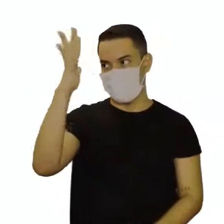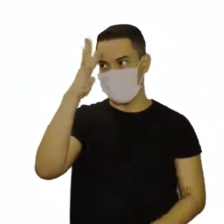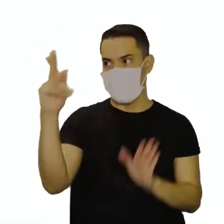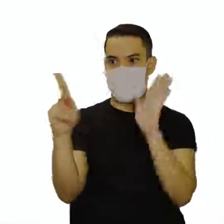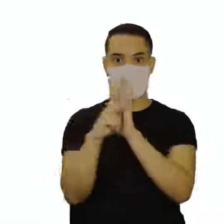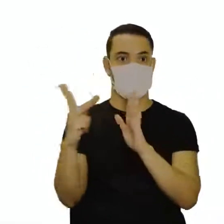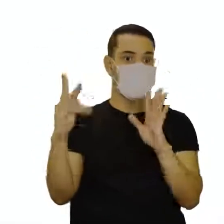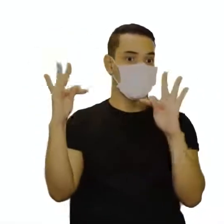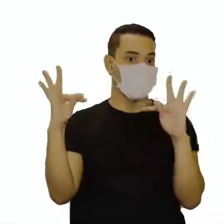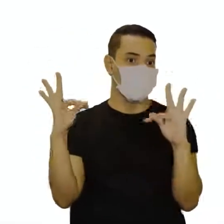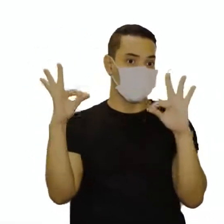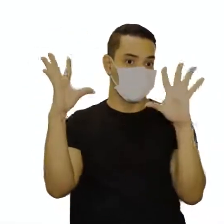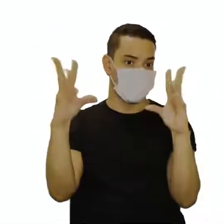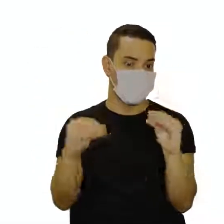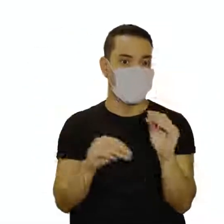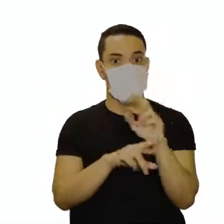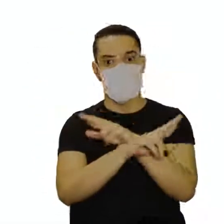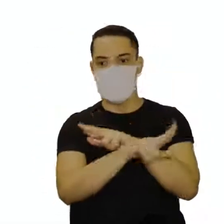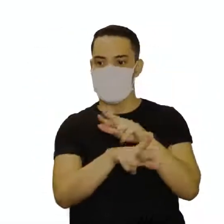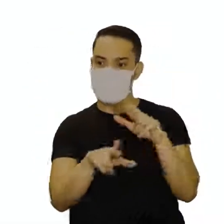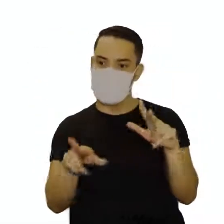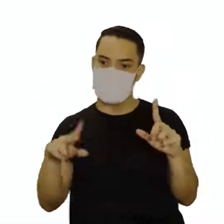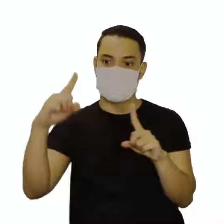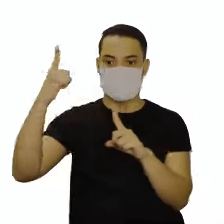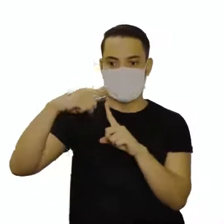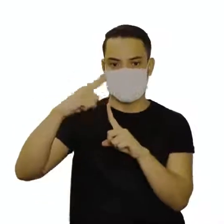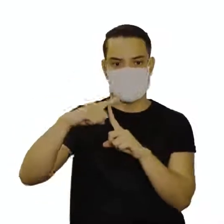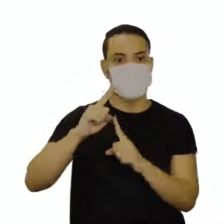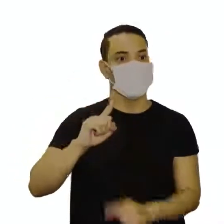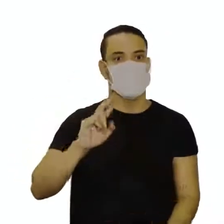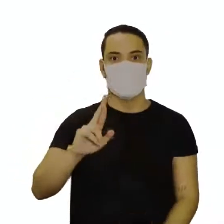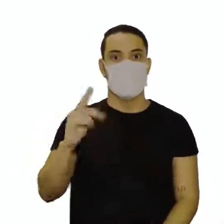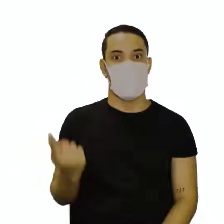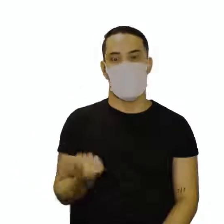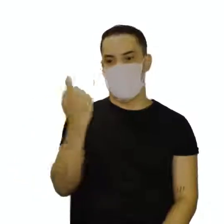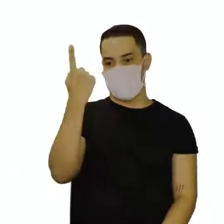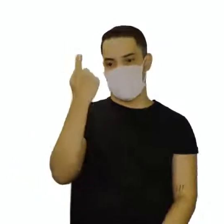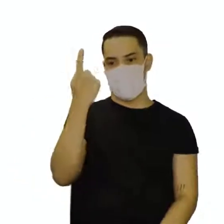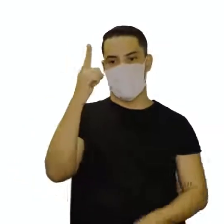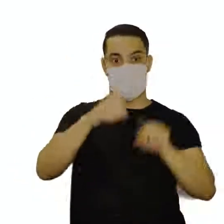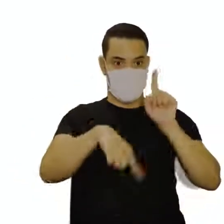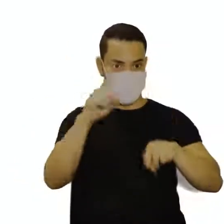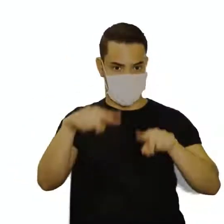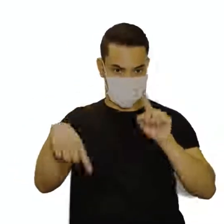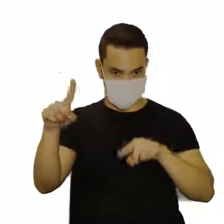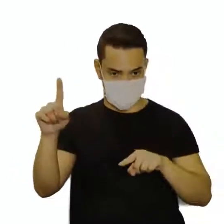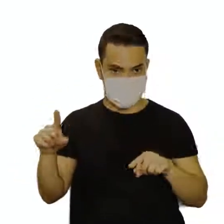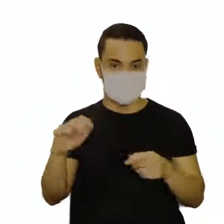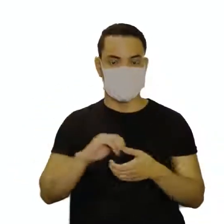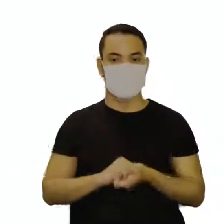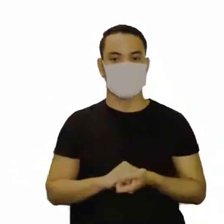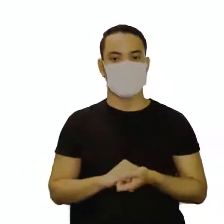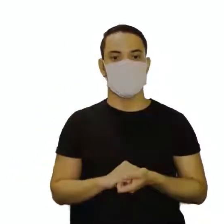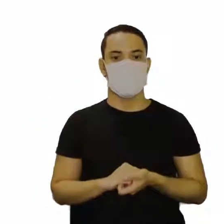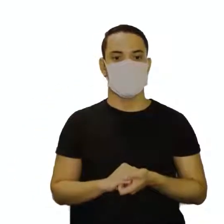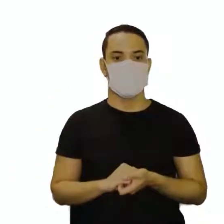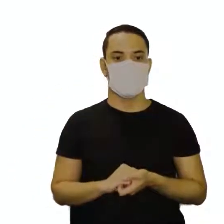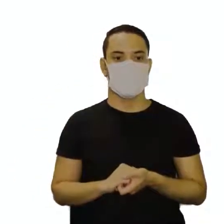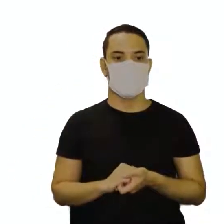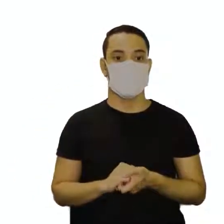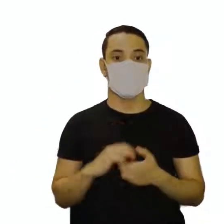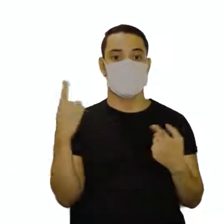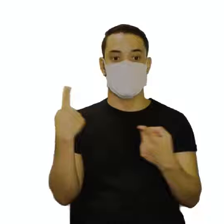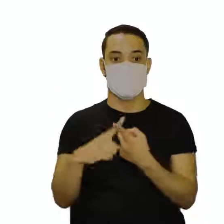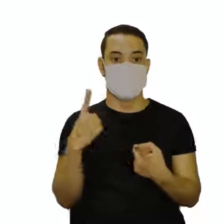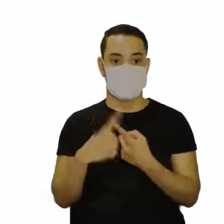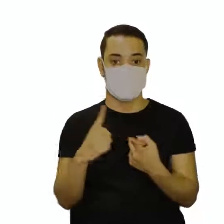dele. Com diversos tipos de condutores, não apenas um, né? Variando. Aplicando sobre eles